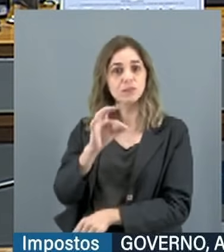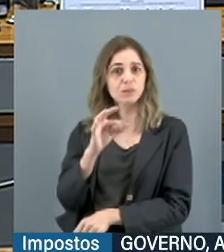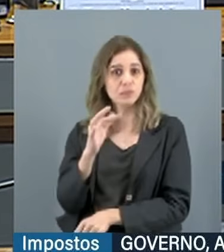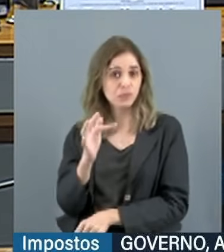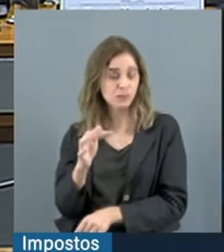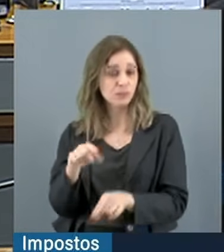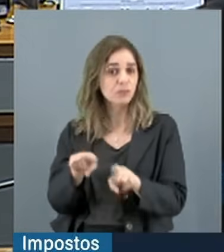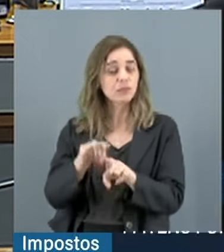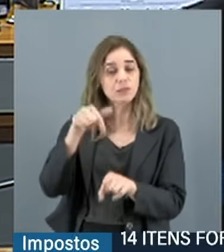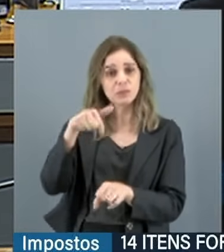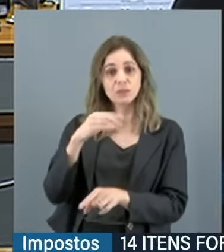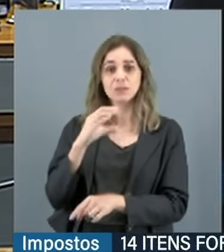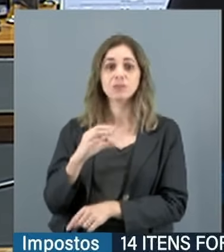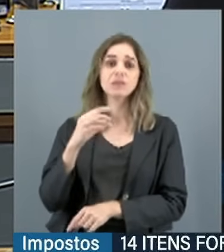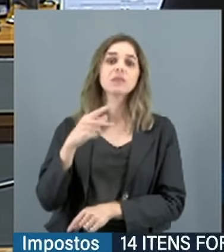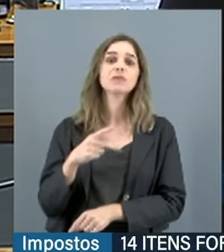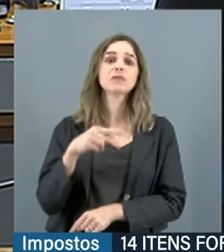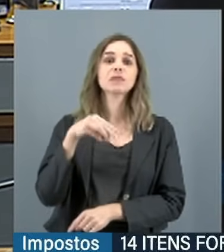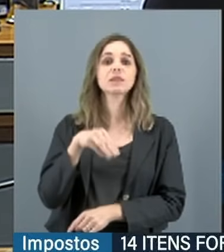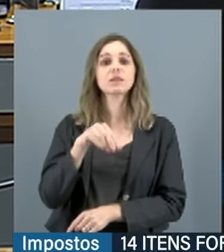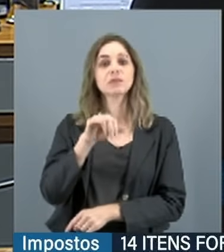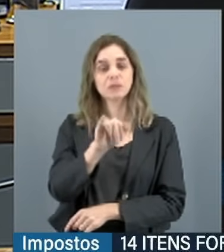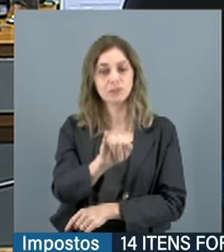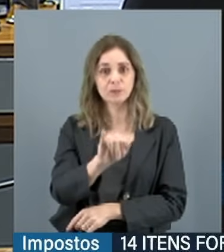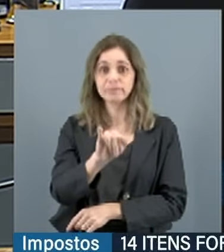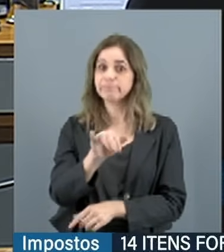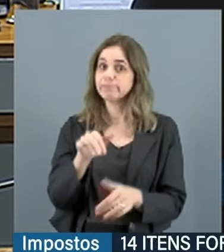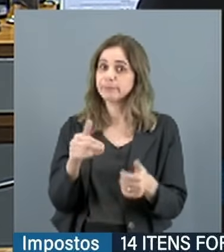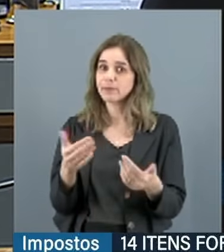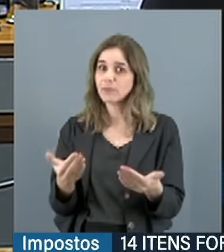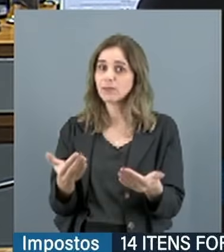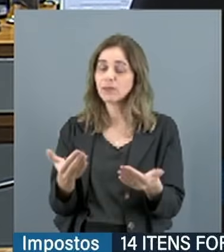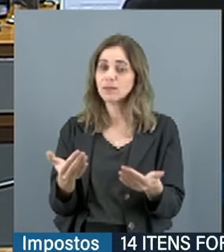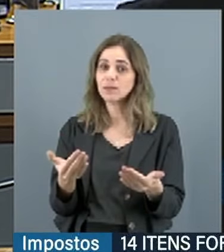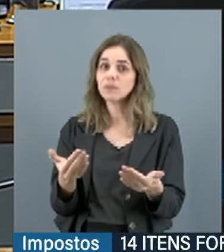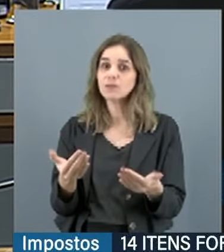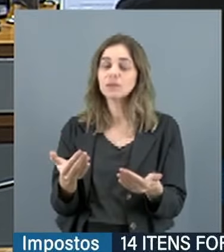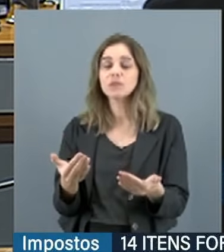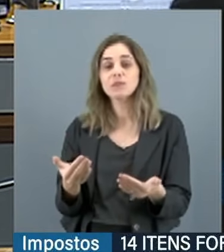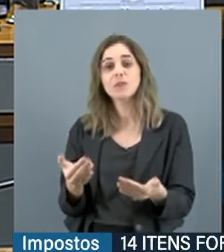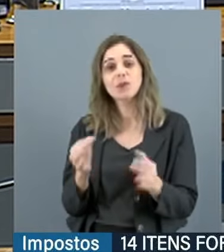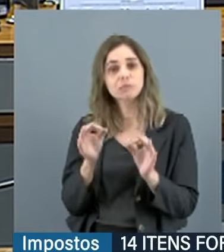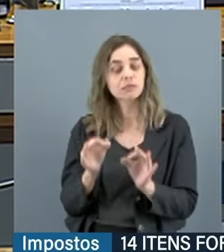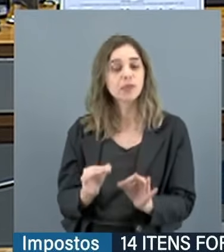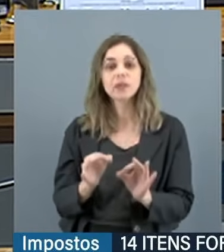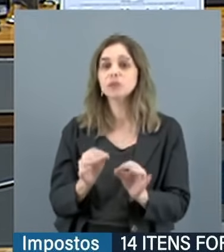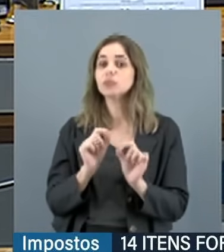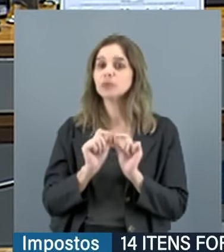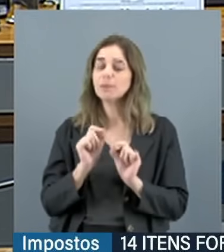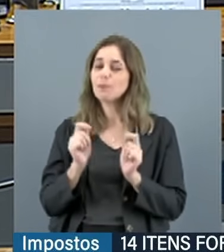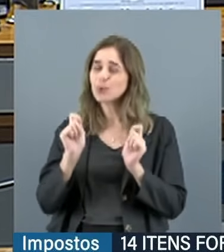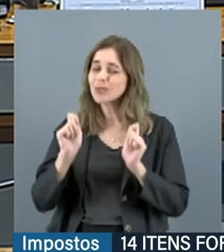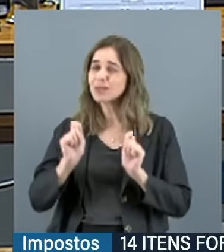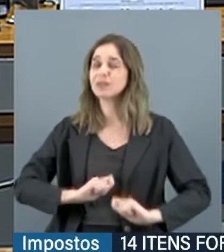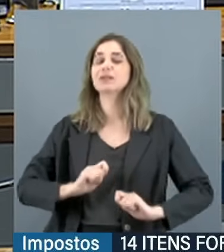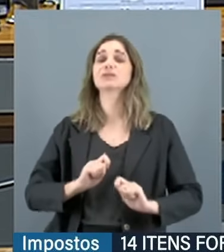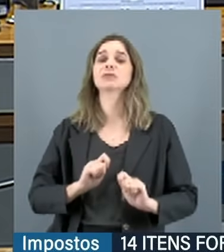nesta CPMI. Ou seja, é muito plausível,